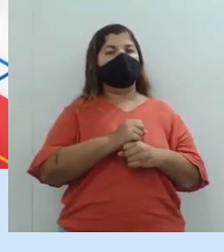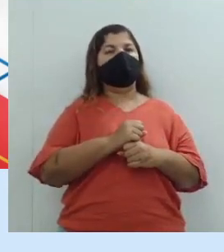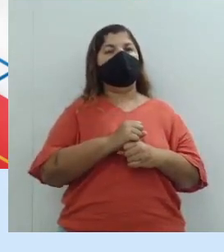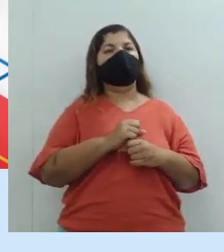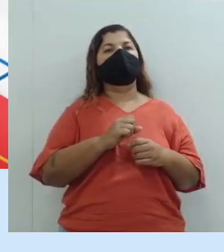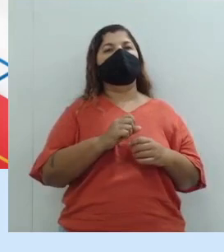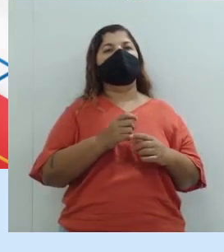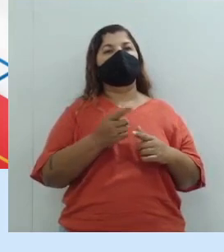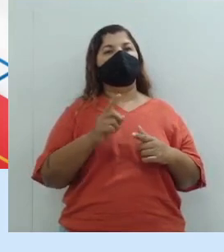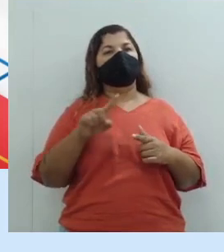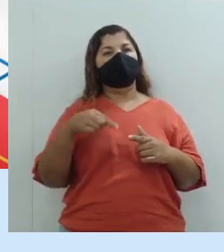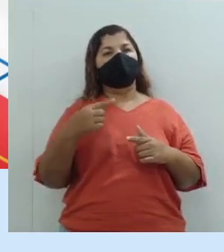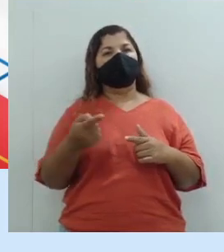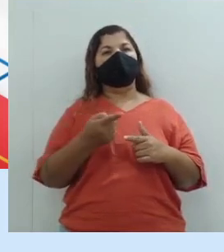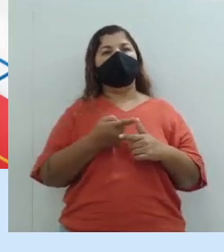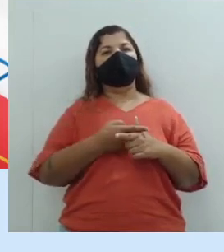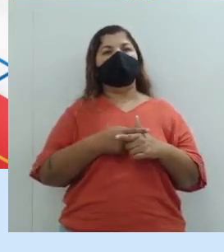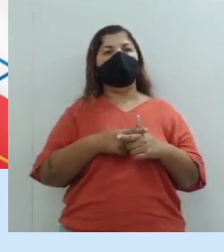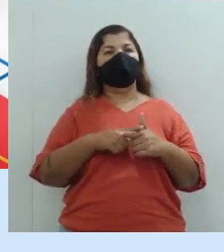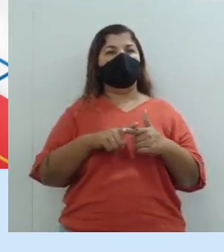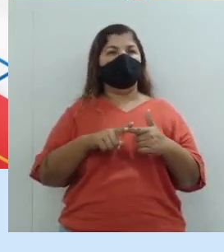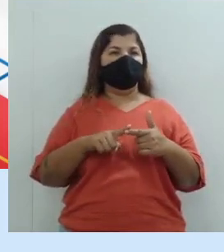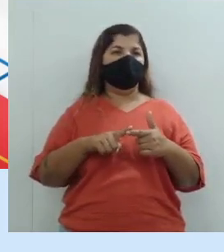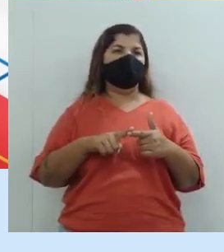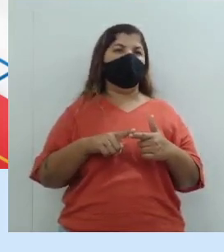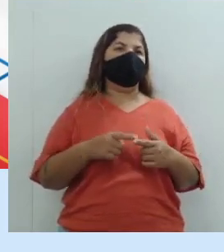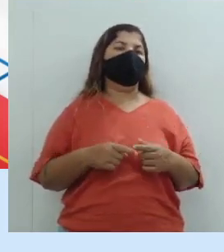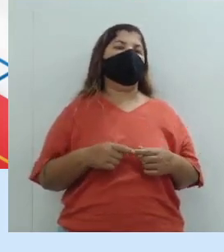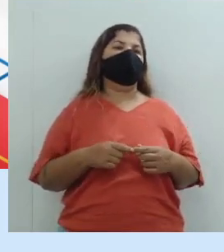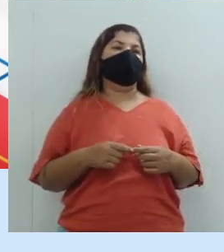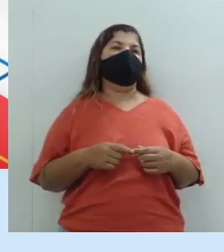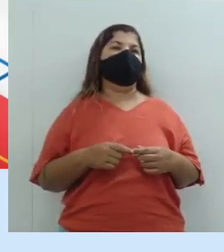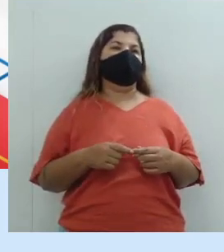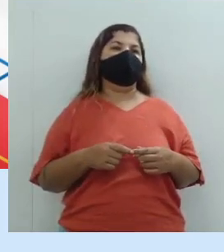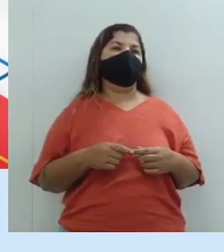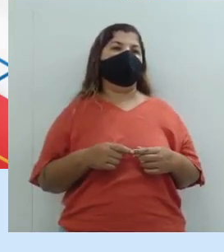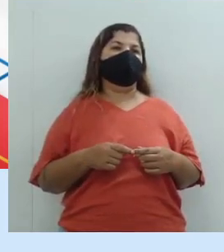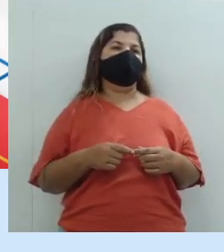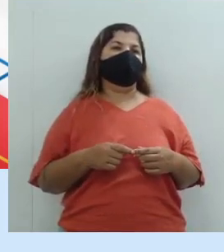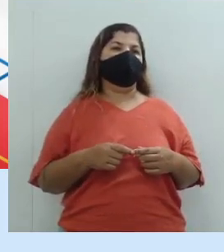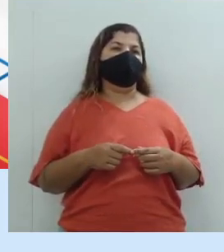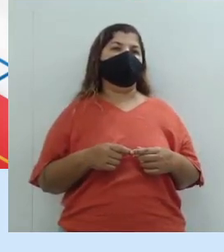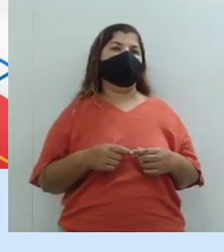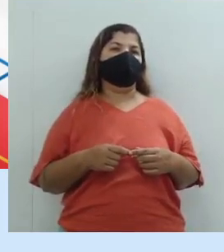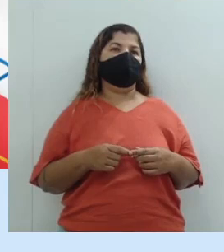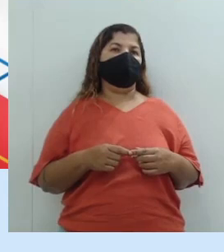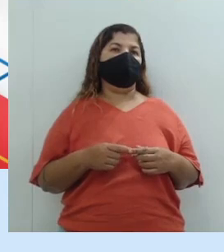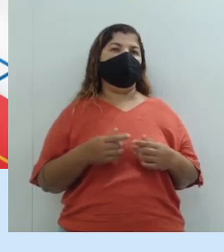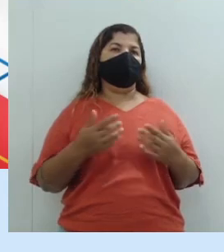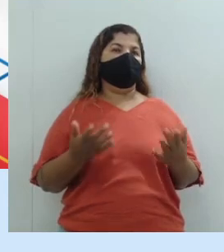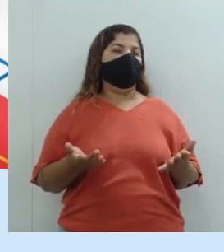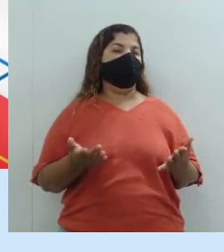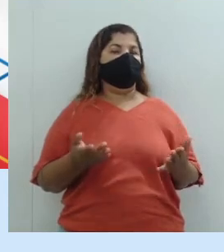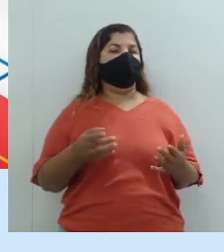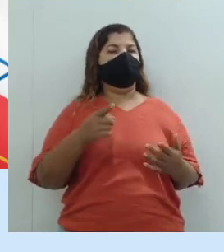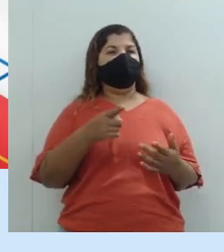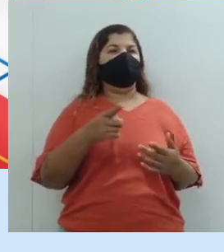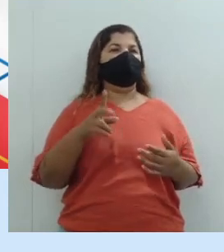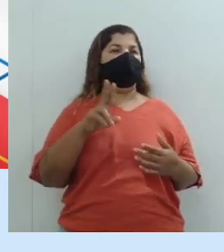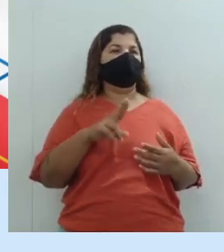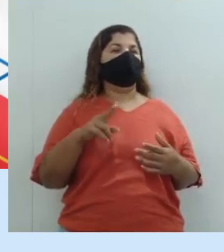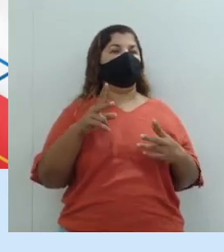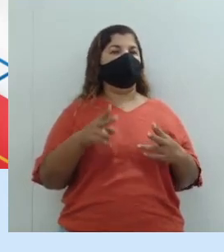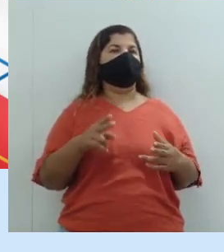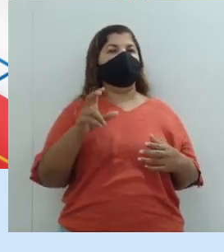passar dividindo, né? Então, eu vou ter que, no final das contas, a minha equação vai ficar com a aceleração igual a